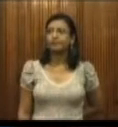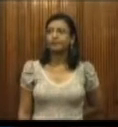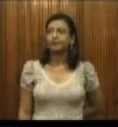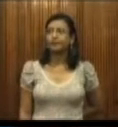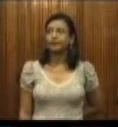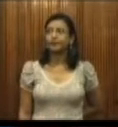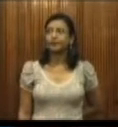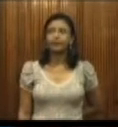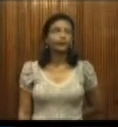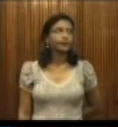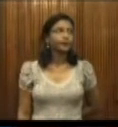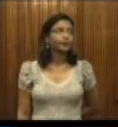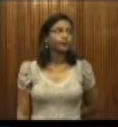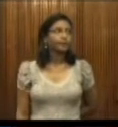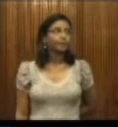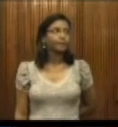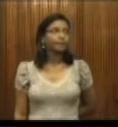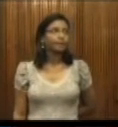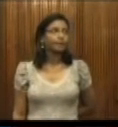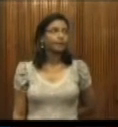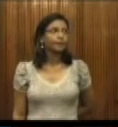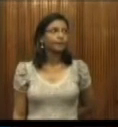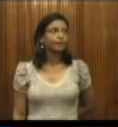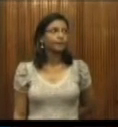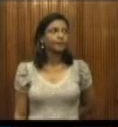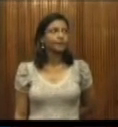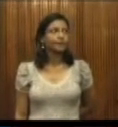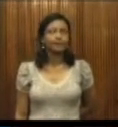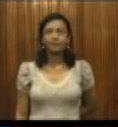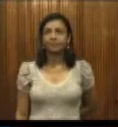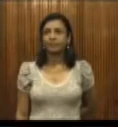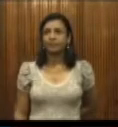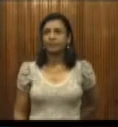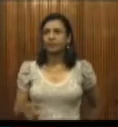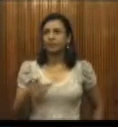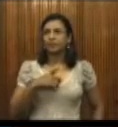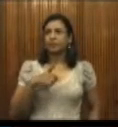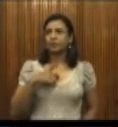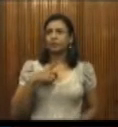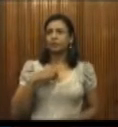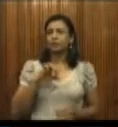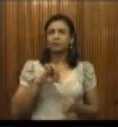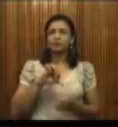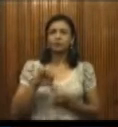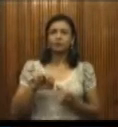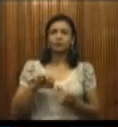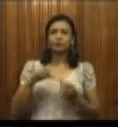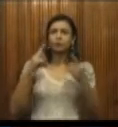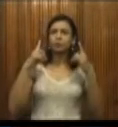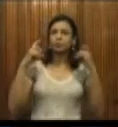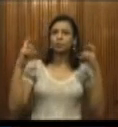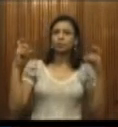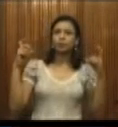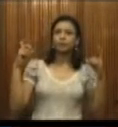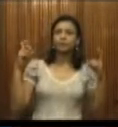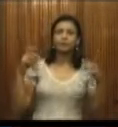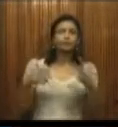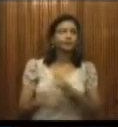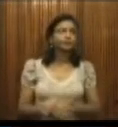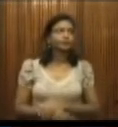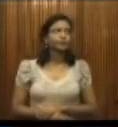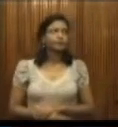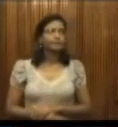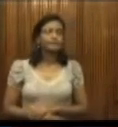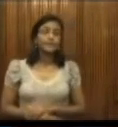Todas as Bíblias, creio que teve alteração no som, todas as Bíblias, elas têm uma fita